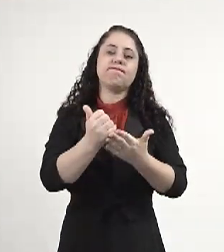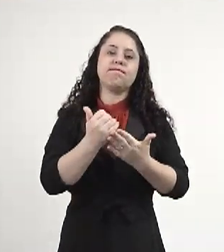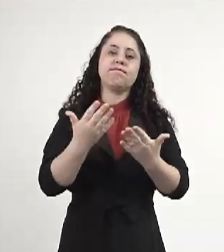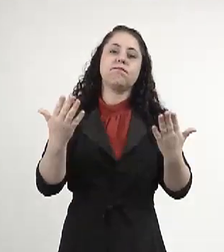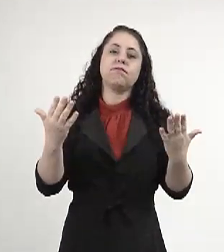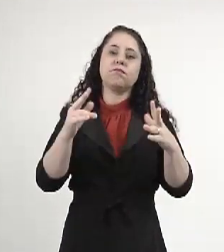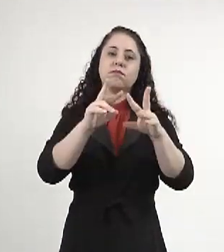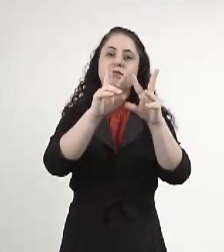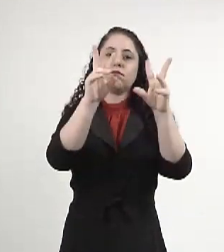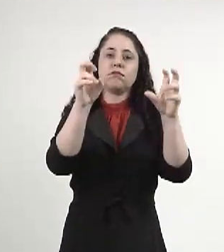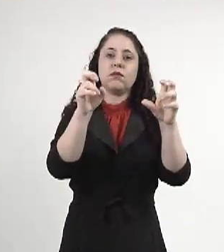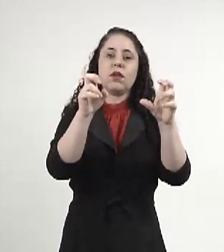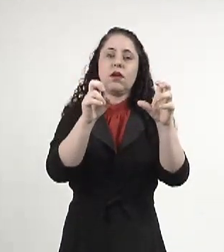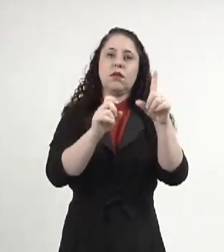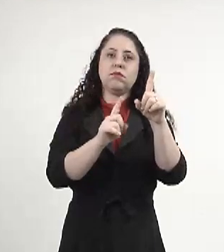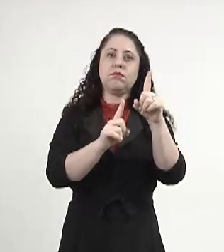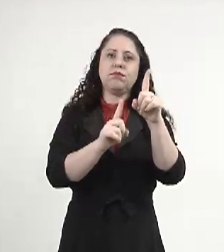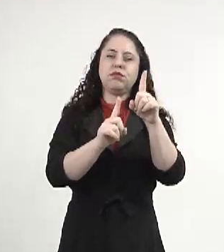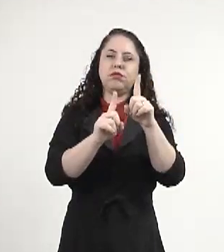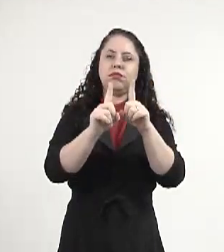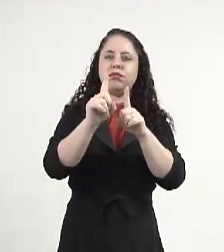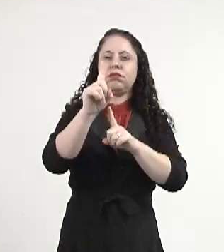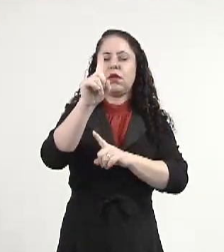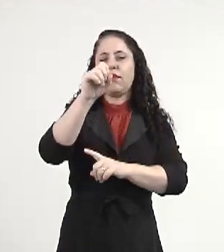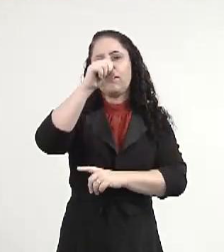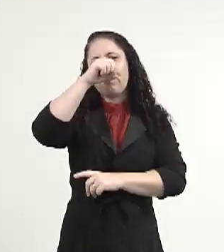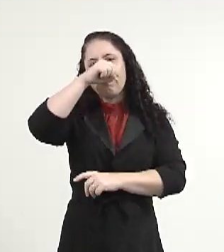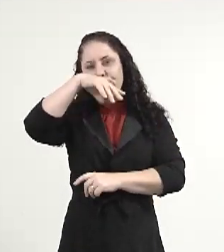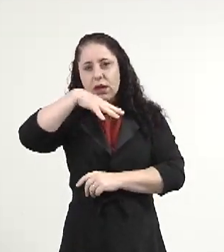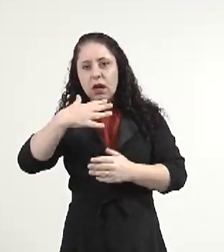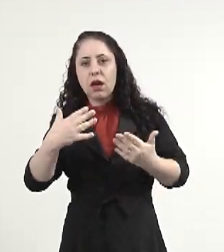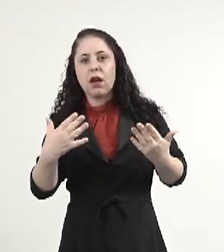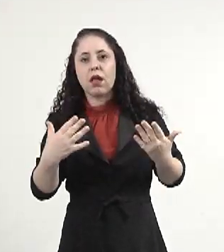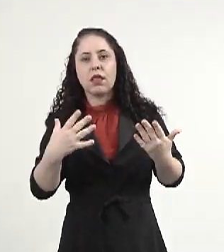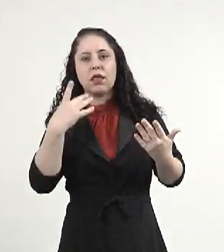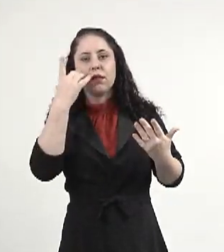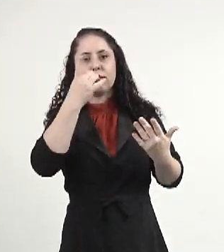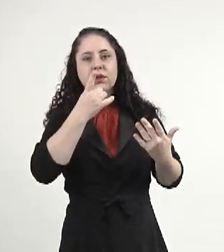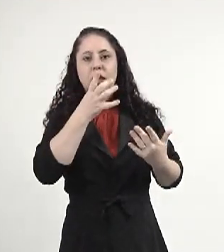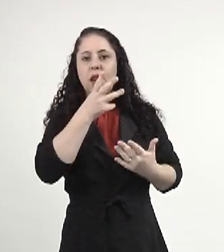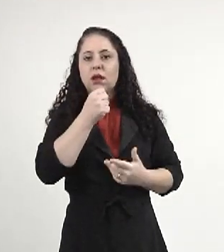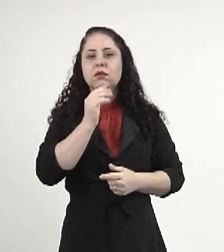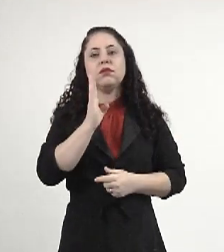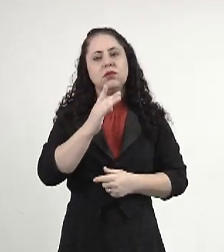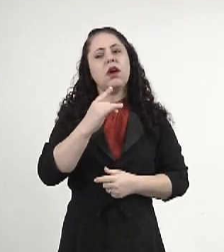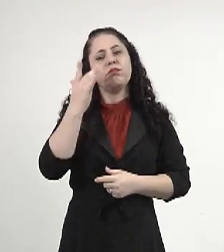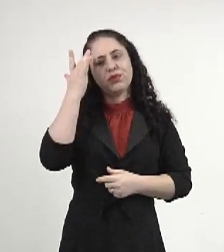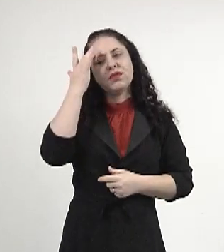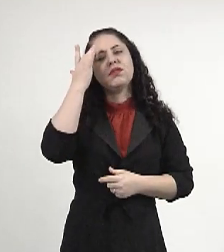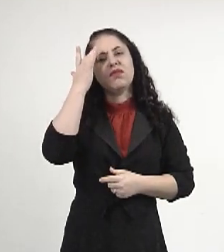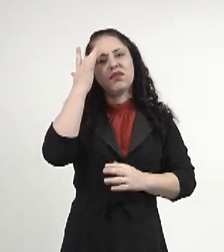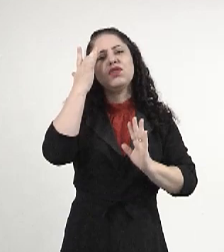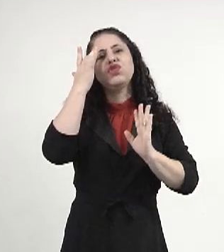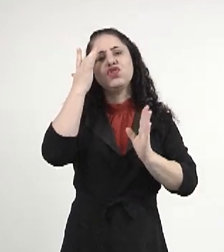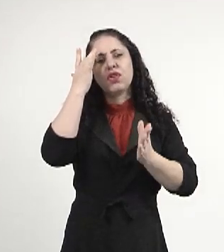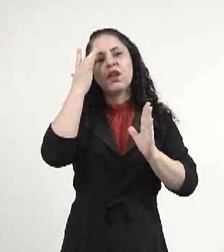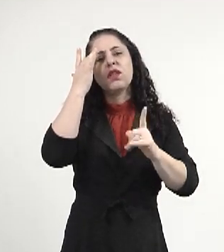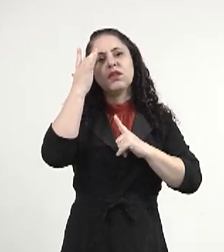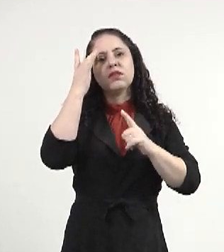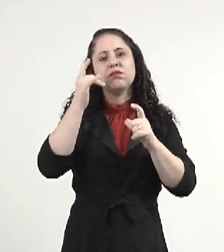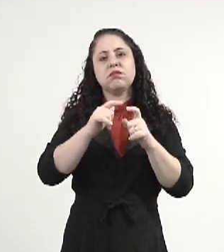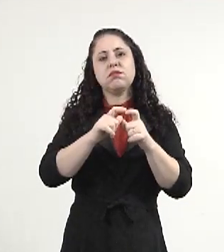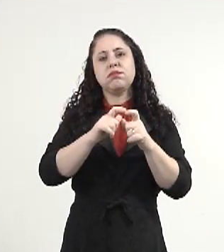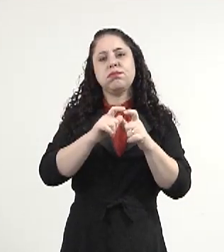pauta importante que foi o aumento das violências. E aí, deputada Lia, nós já imaginávamos realmente que iria ter